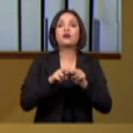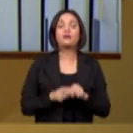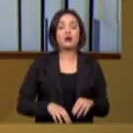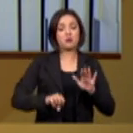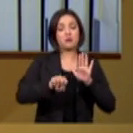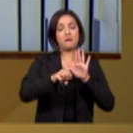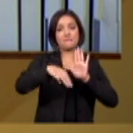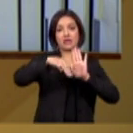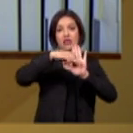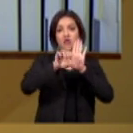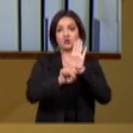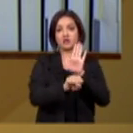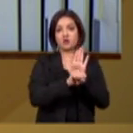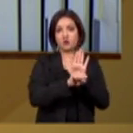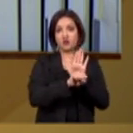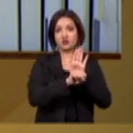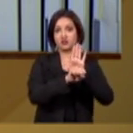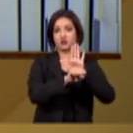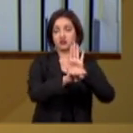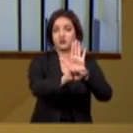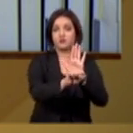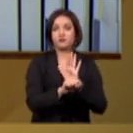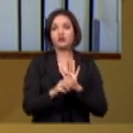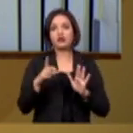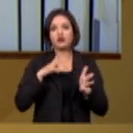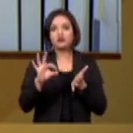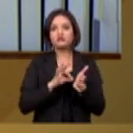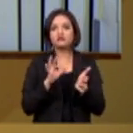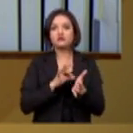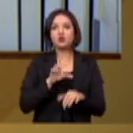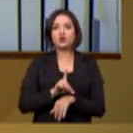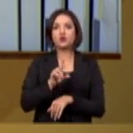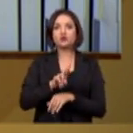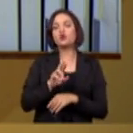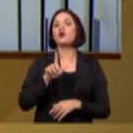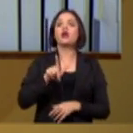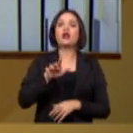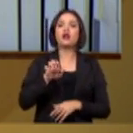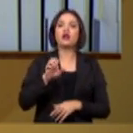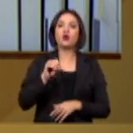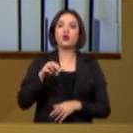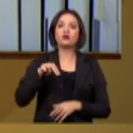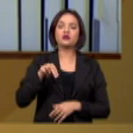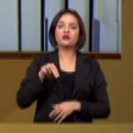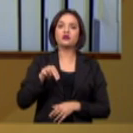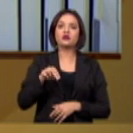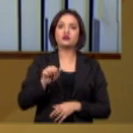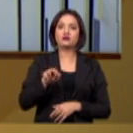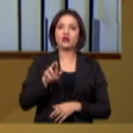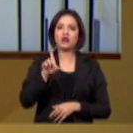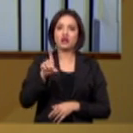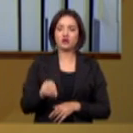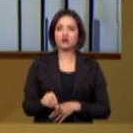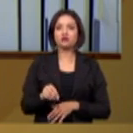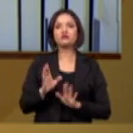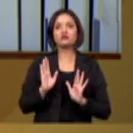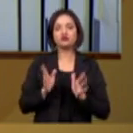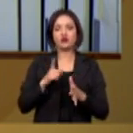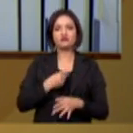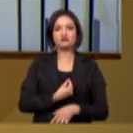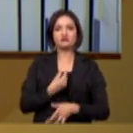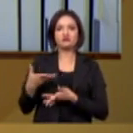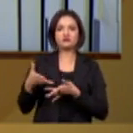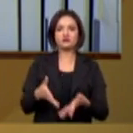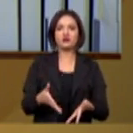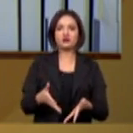de segurança e está escrito o doutor leonardo cocchieri leite chaves que já se encontra